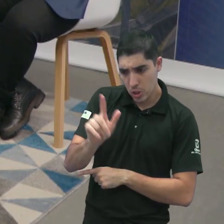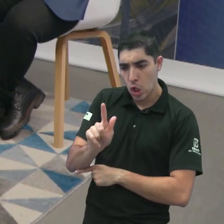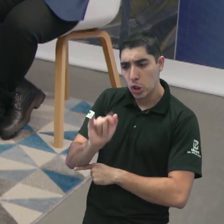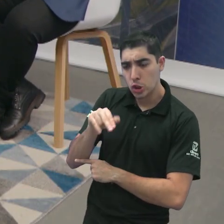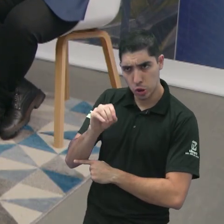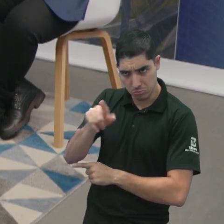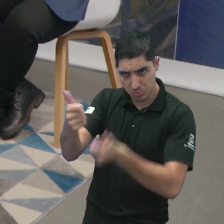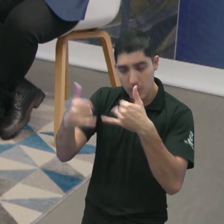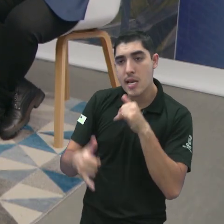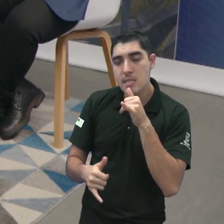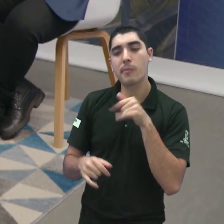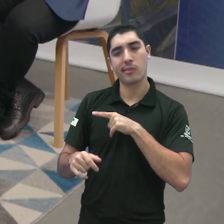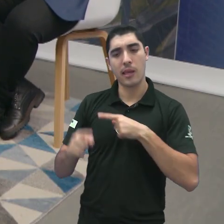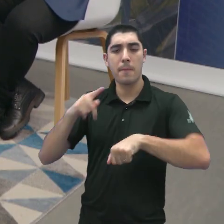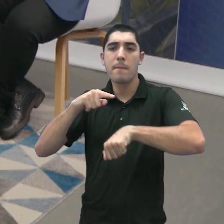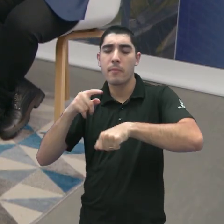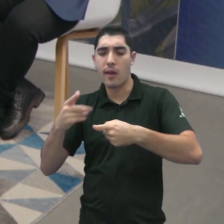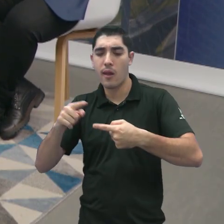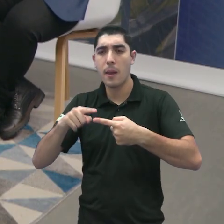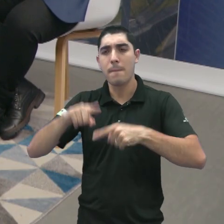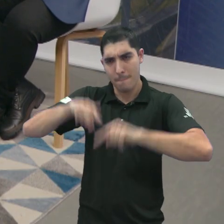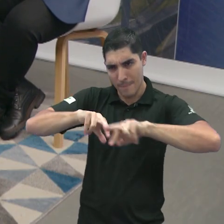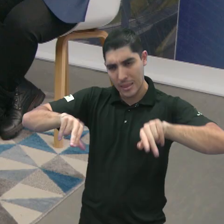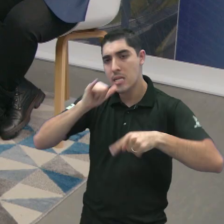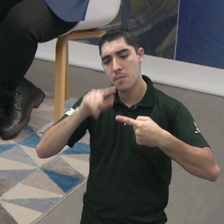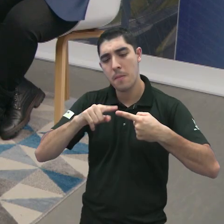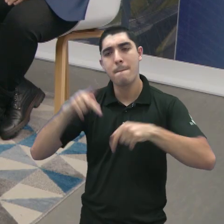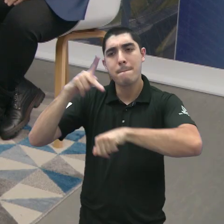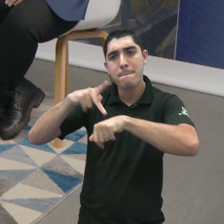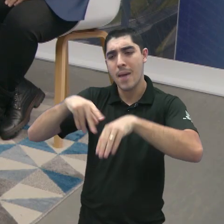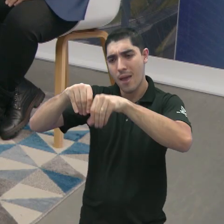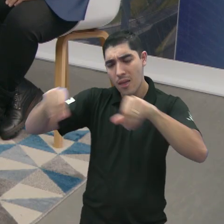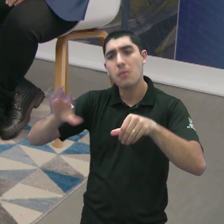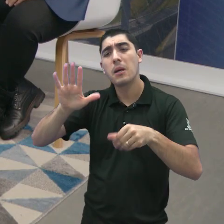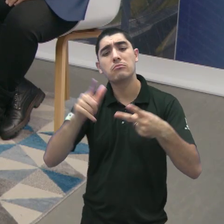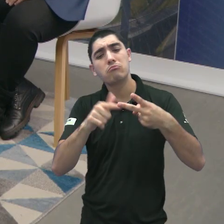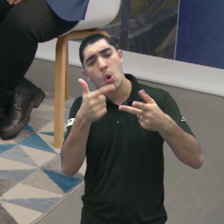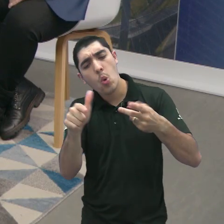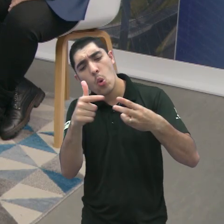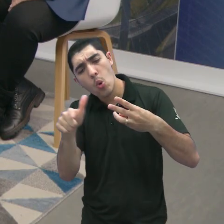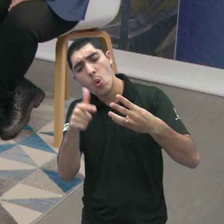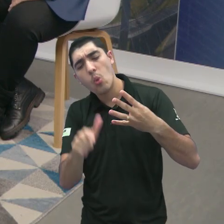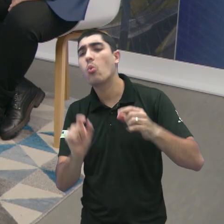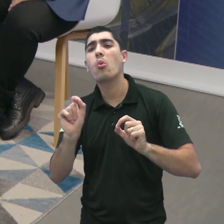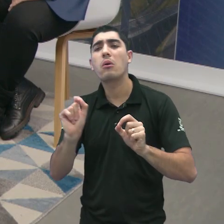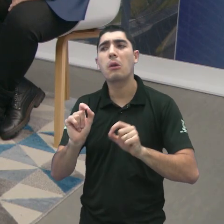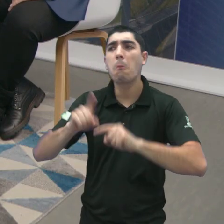além do minério, né, que outros tipos de carga têm crescido no transporte